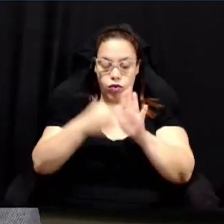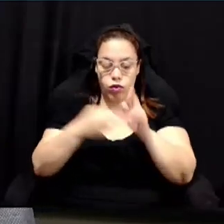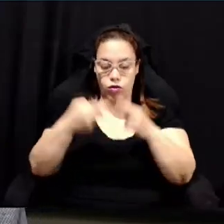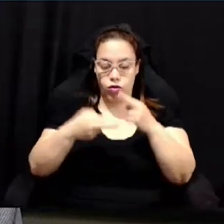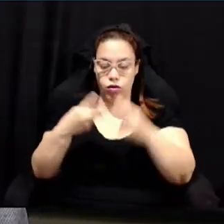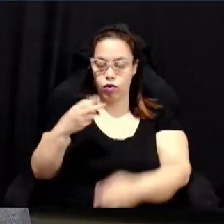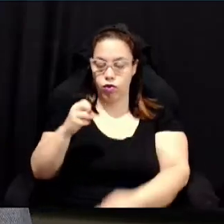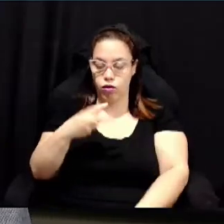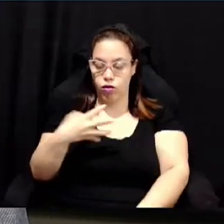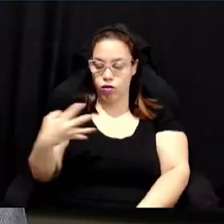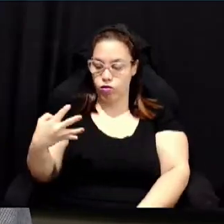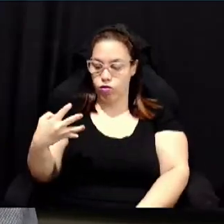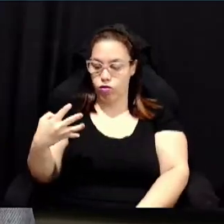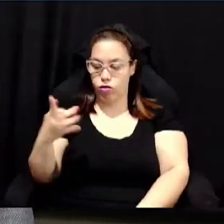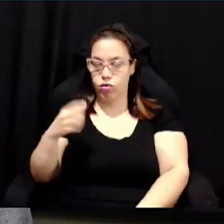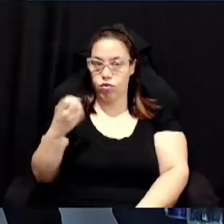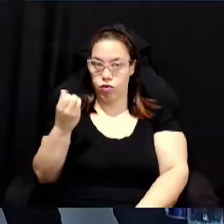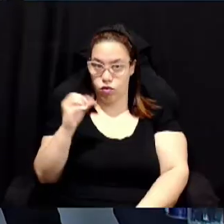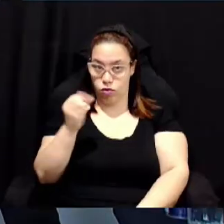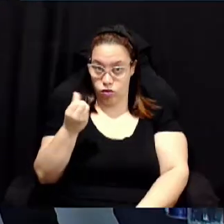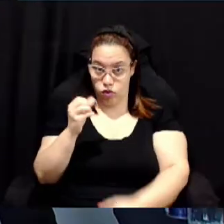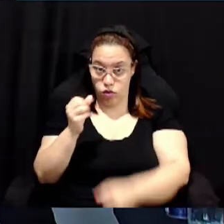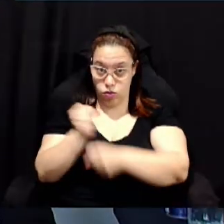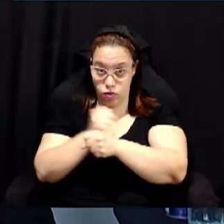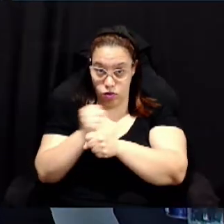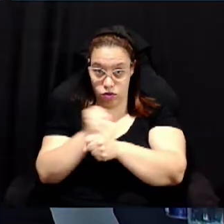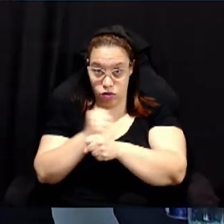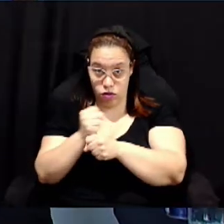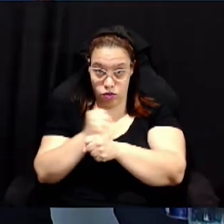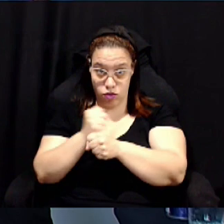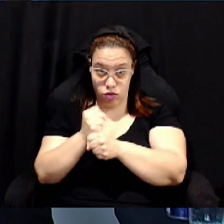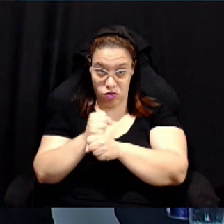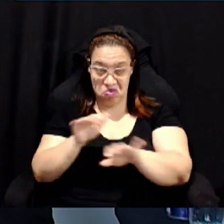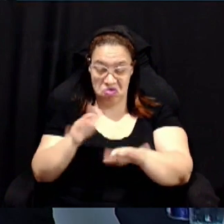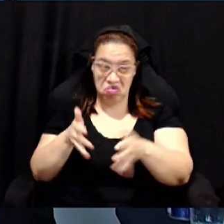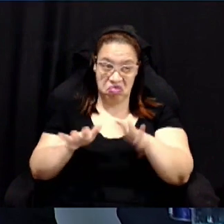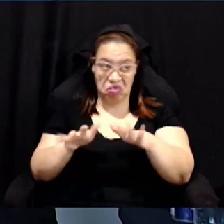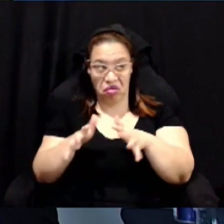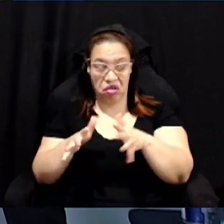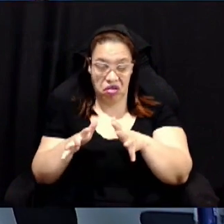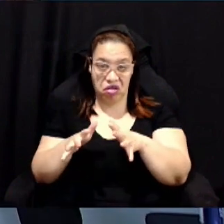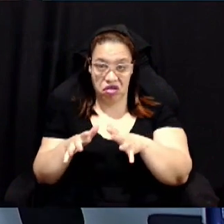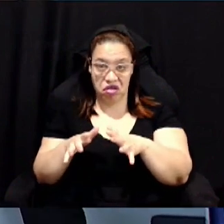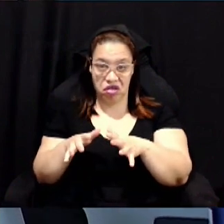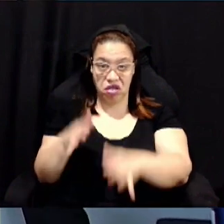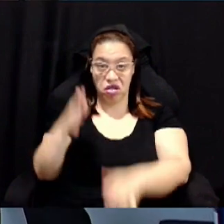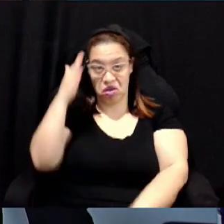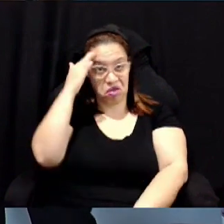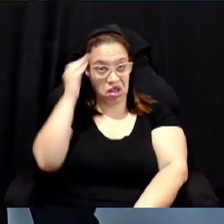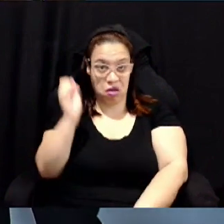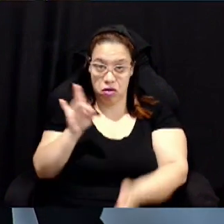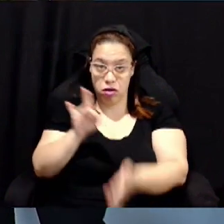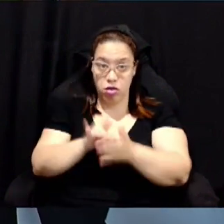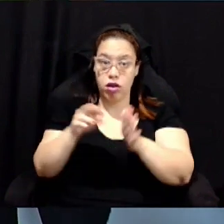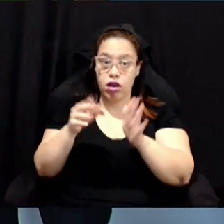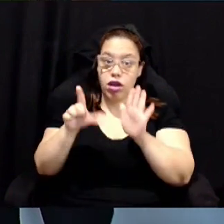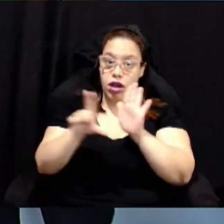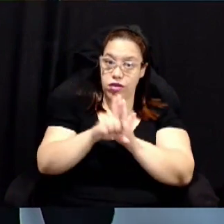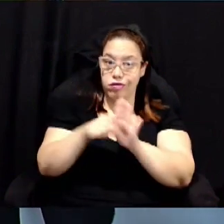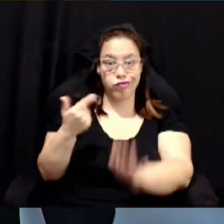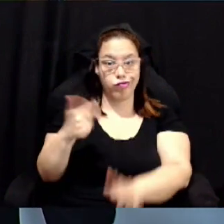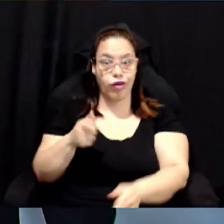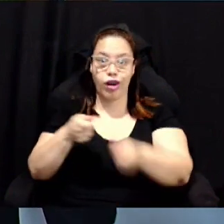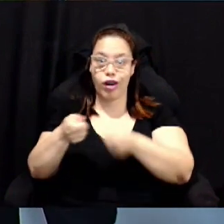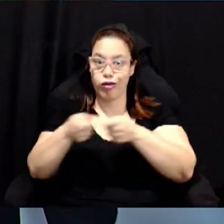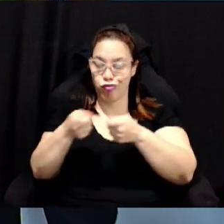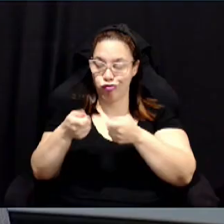ter ficado 6 anos numa situação de incerteza. Era legalizado, mas não regulamentado. Tendo